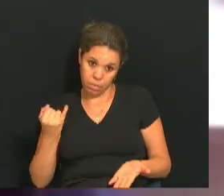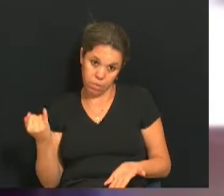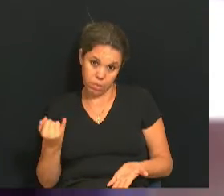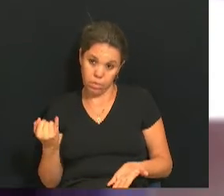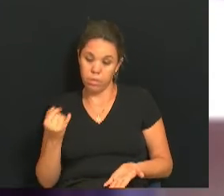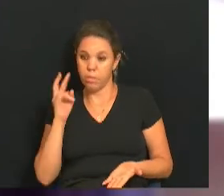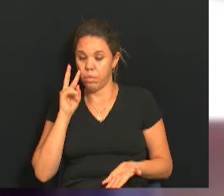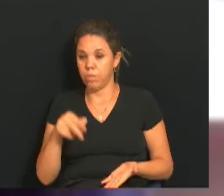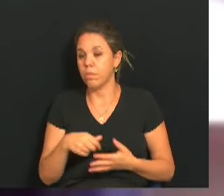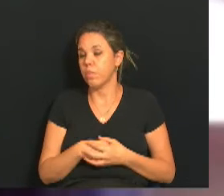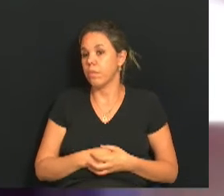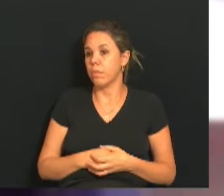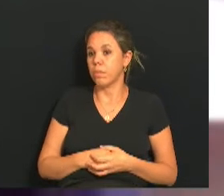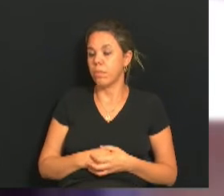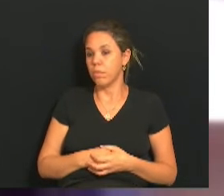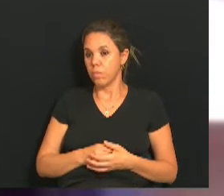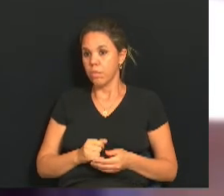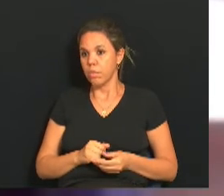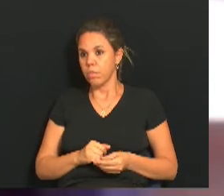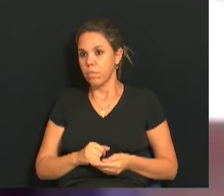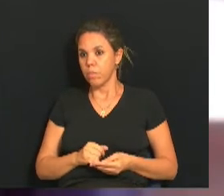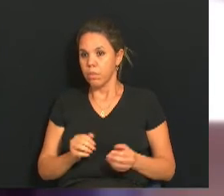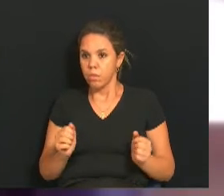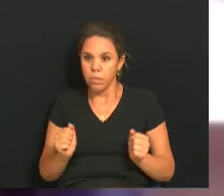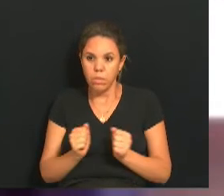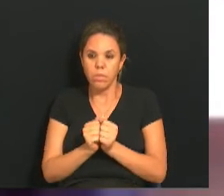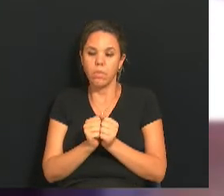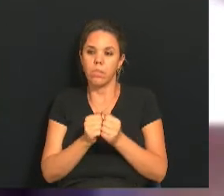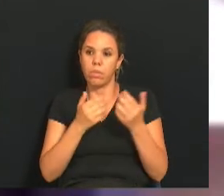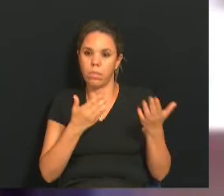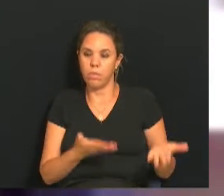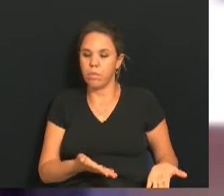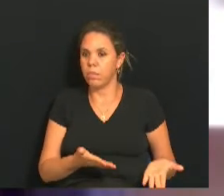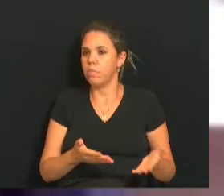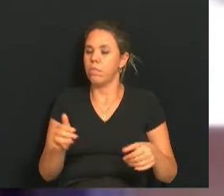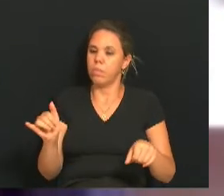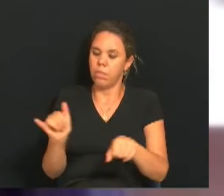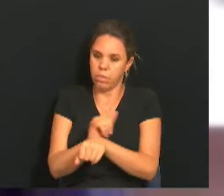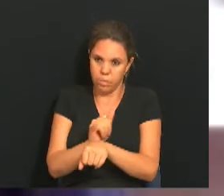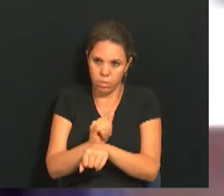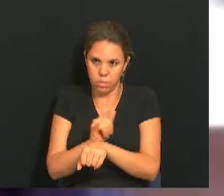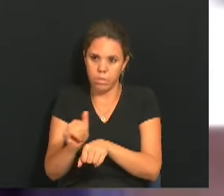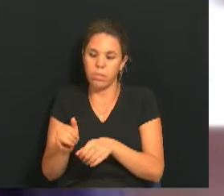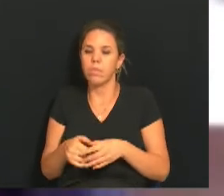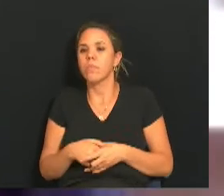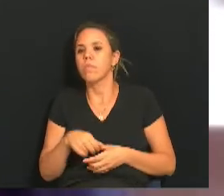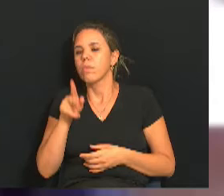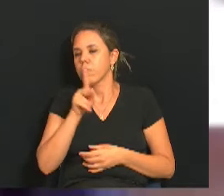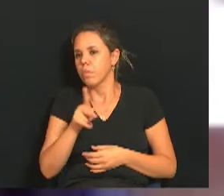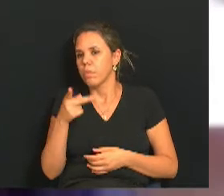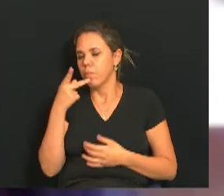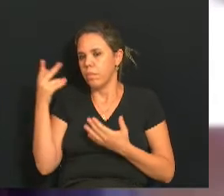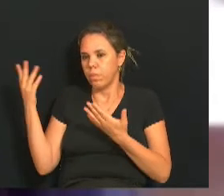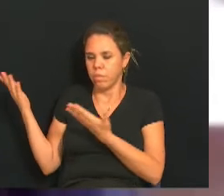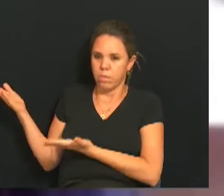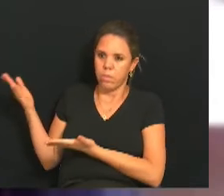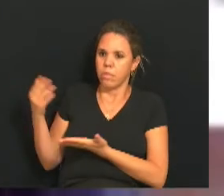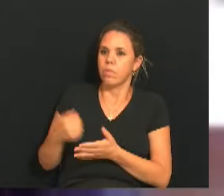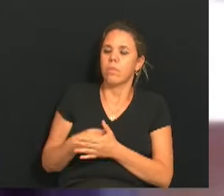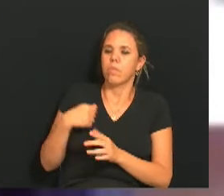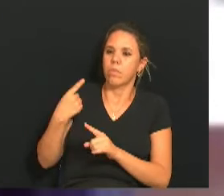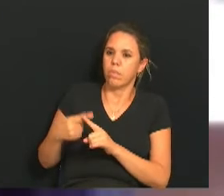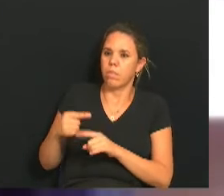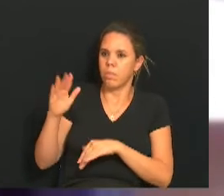isso. E, junto com isso, veio o mecanismo que a professora falou. De mais a